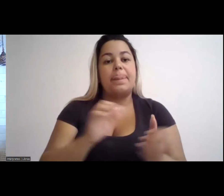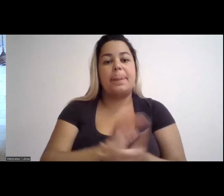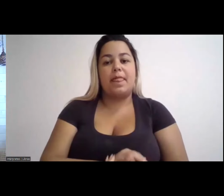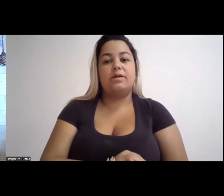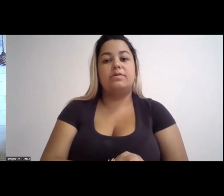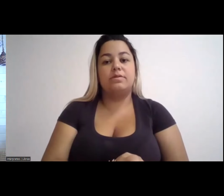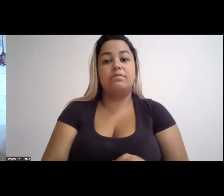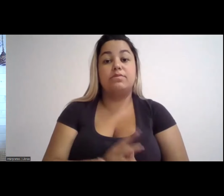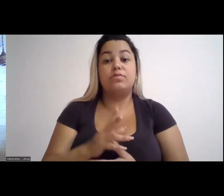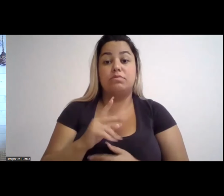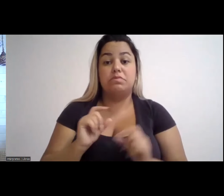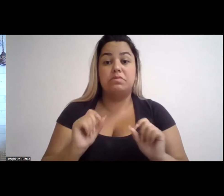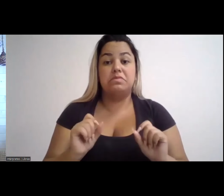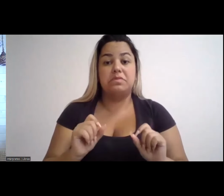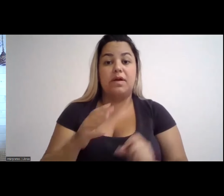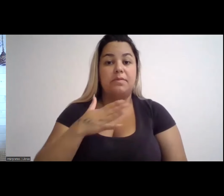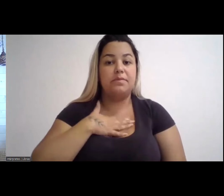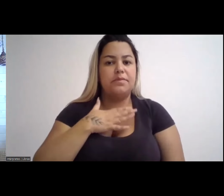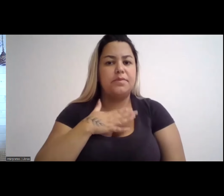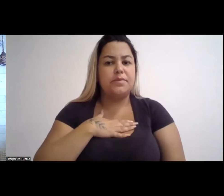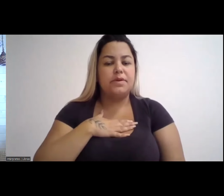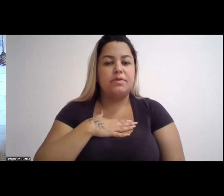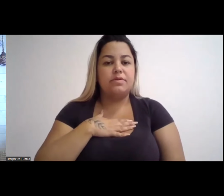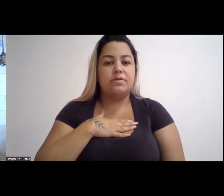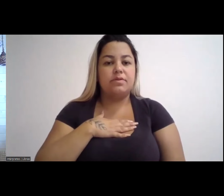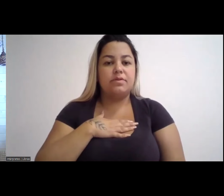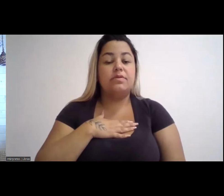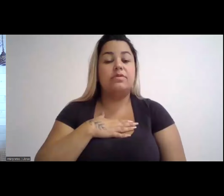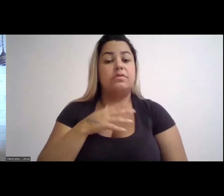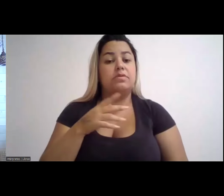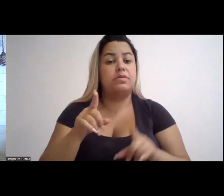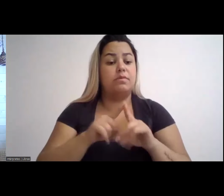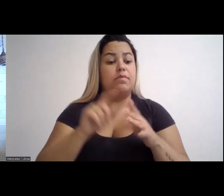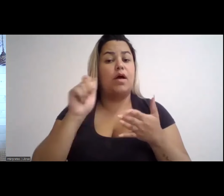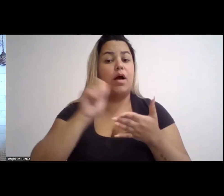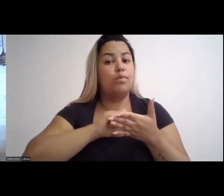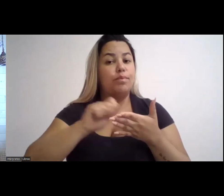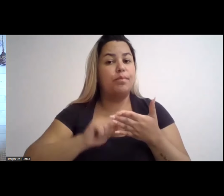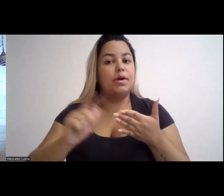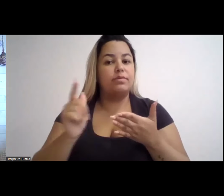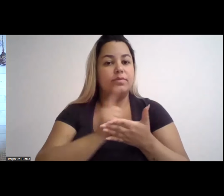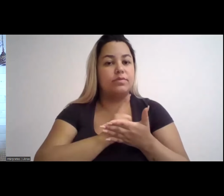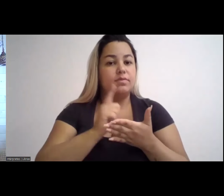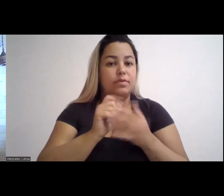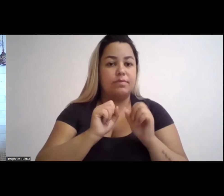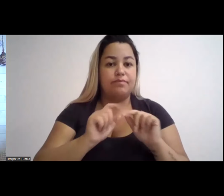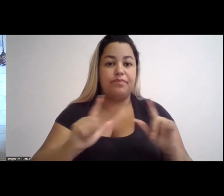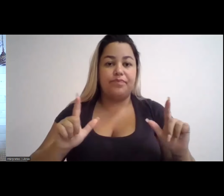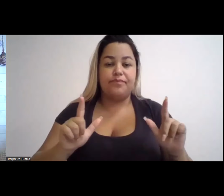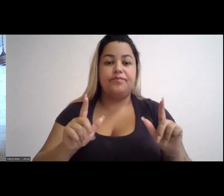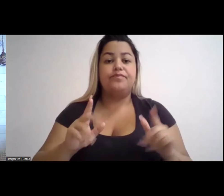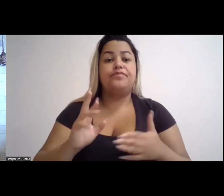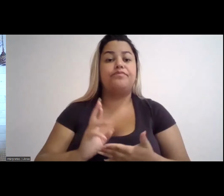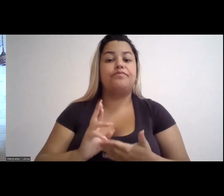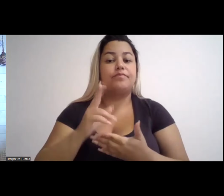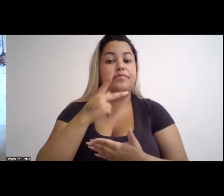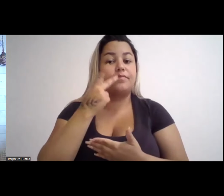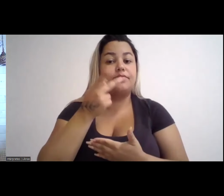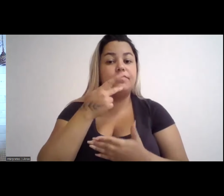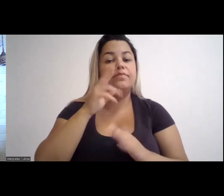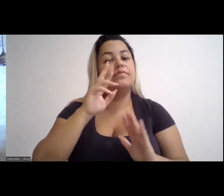digamos assim, a minha obsessão na minha escritura desse livro que vai sair aí. Eu me refiro no livro aos princípios